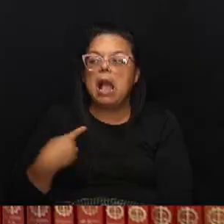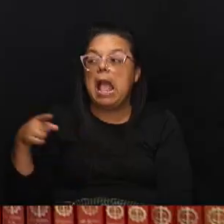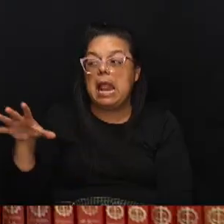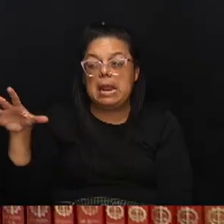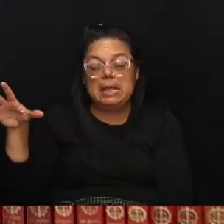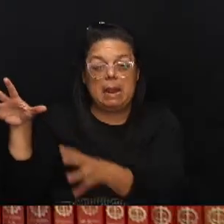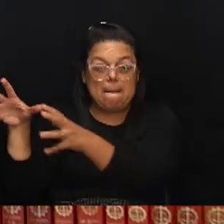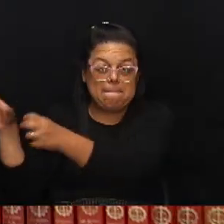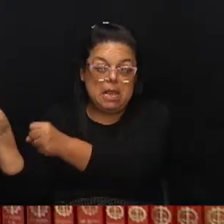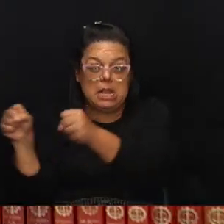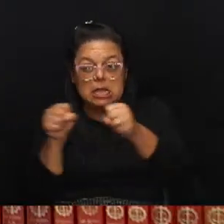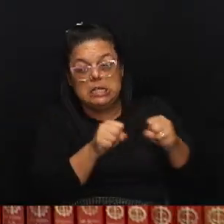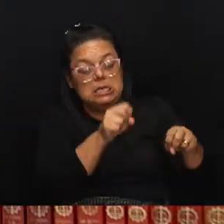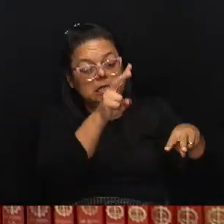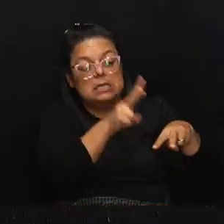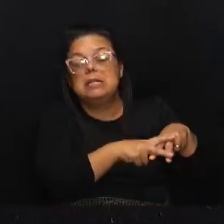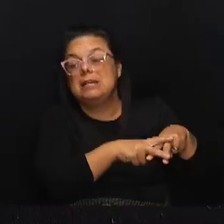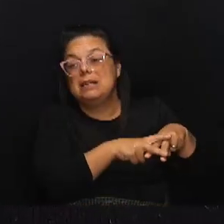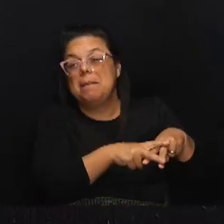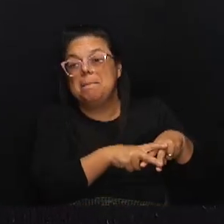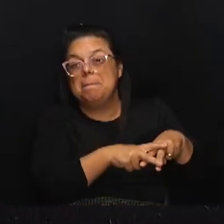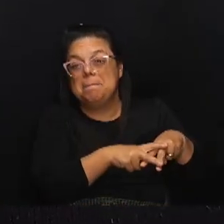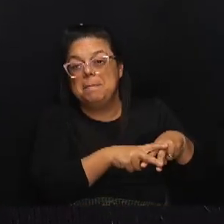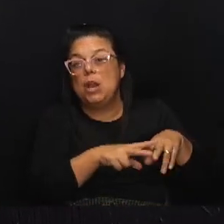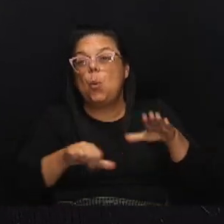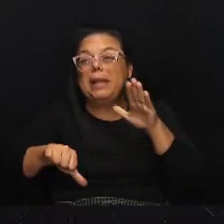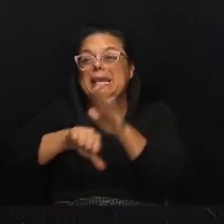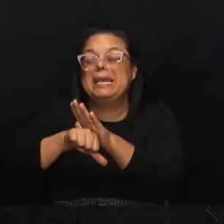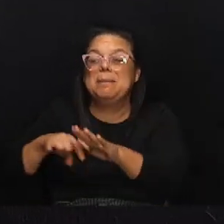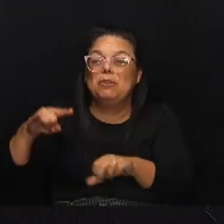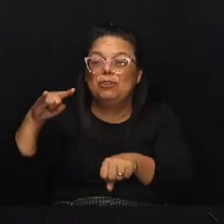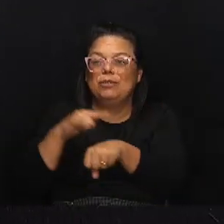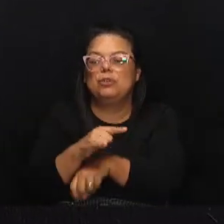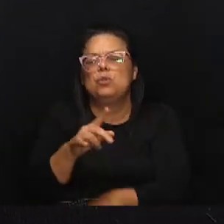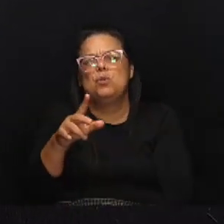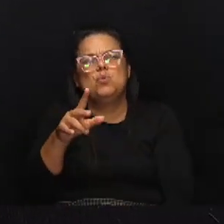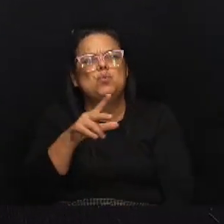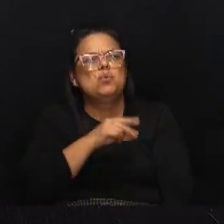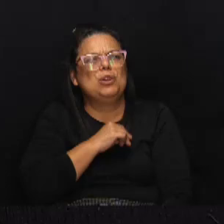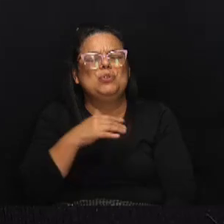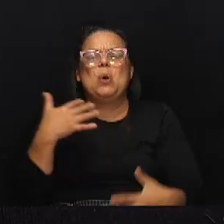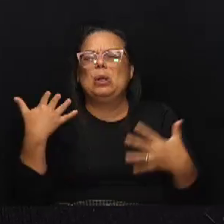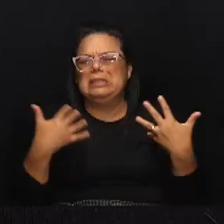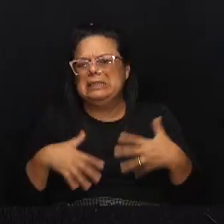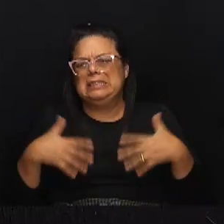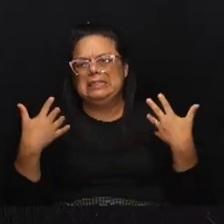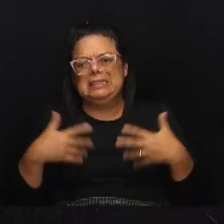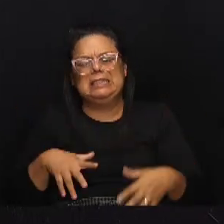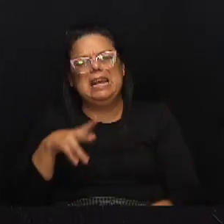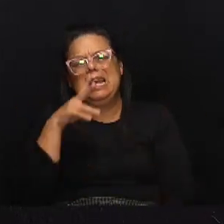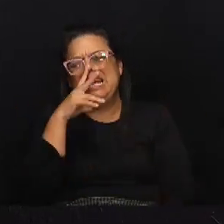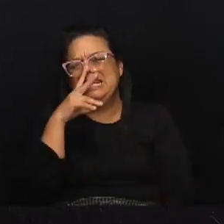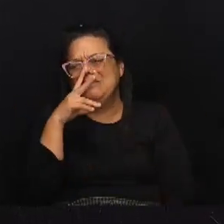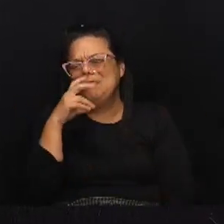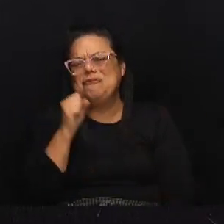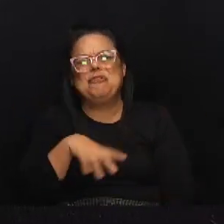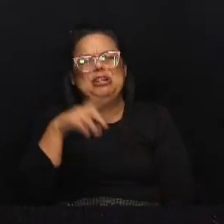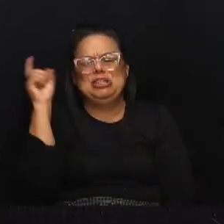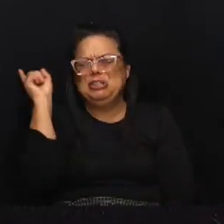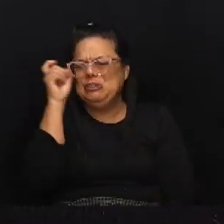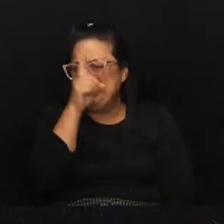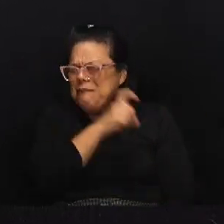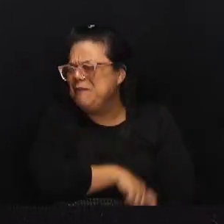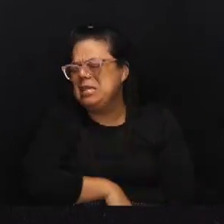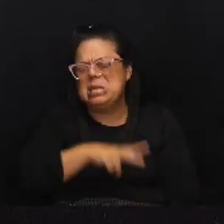encarceradas pelo crime de adultério. A cidade com certeza trazia um patriarcado muito forte, uma época feudal